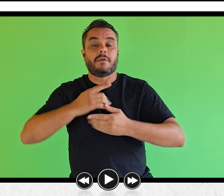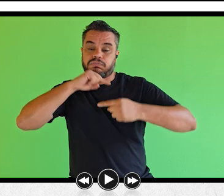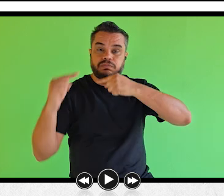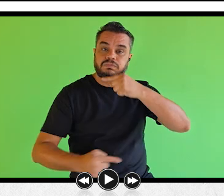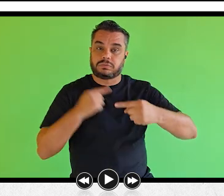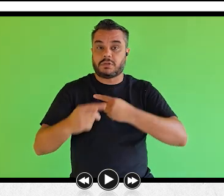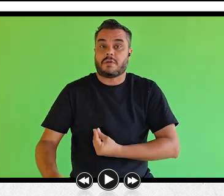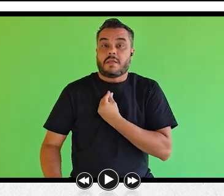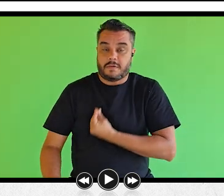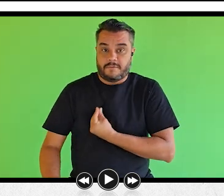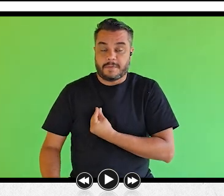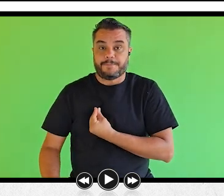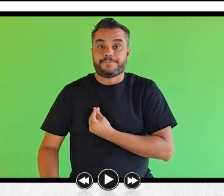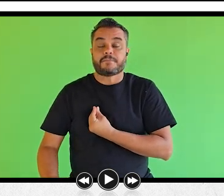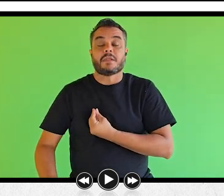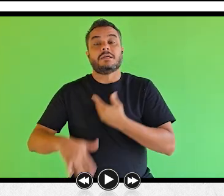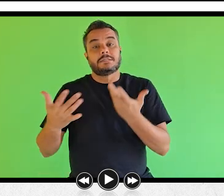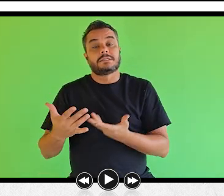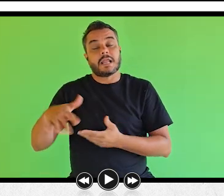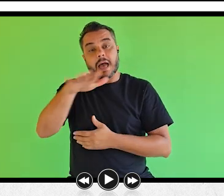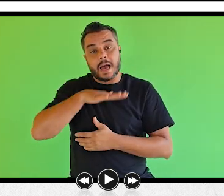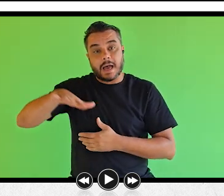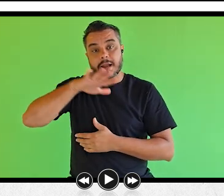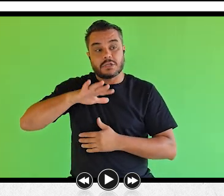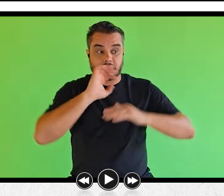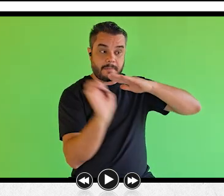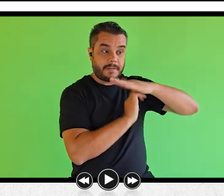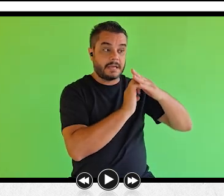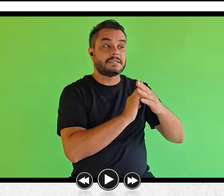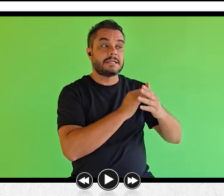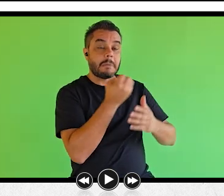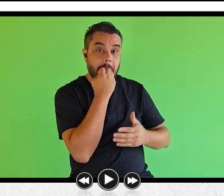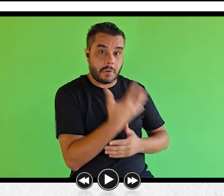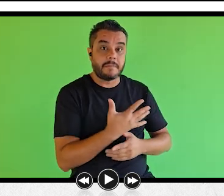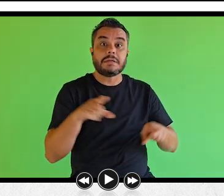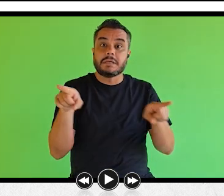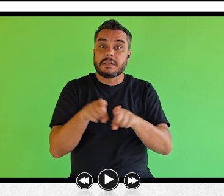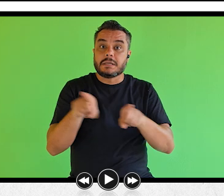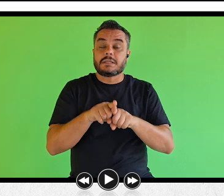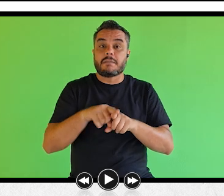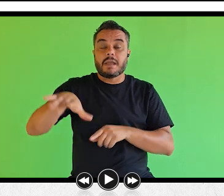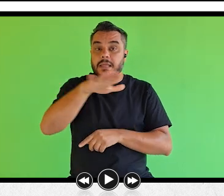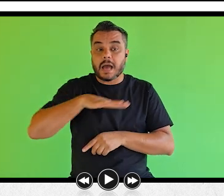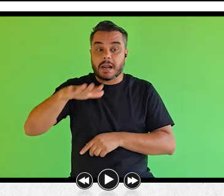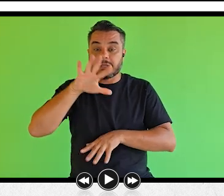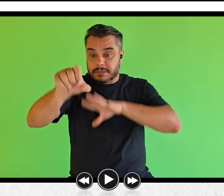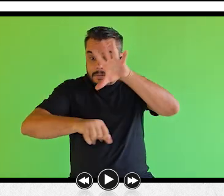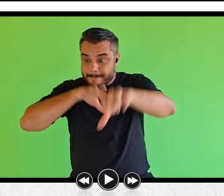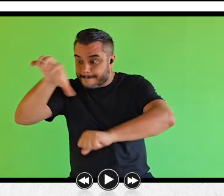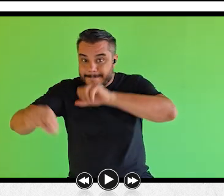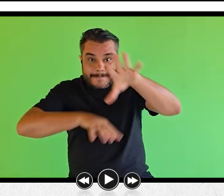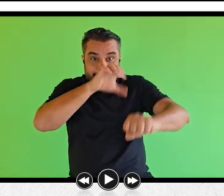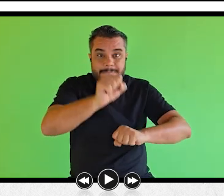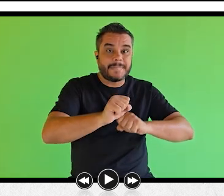né? E também na coleta seletiva. Incentiva a criação e o desenvolvimento de cooperativas ou de outras formas de associação